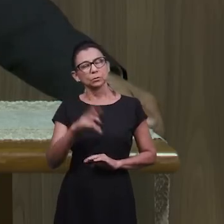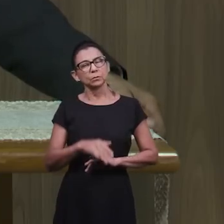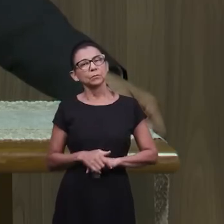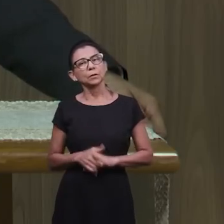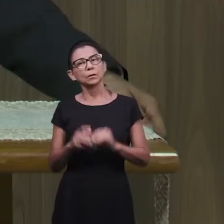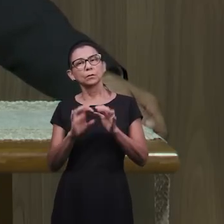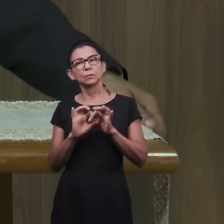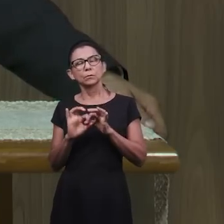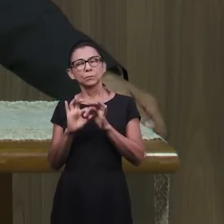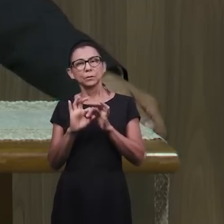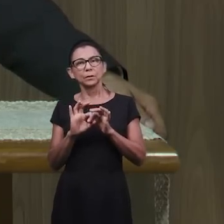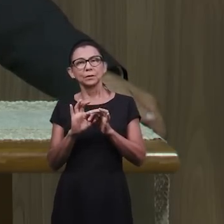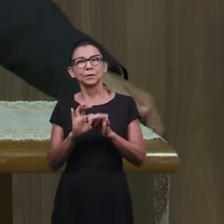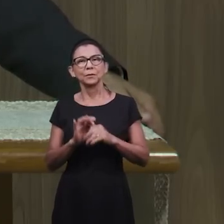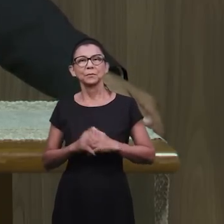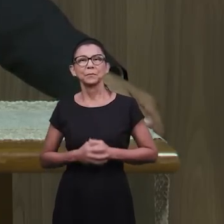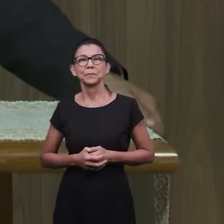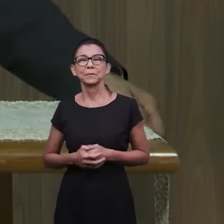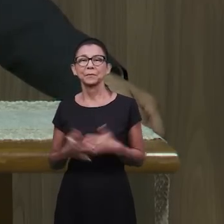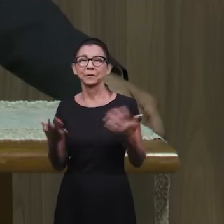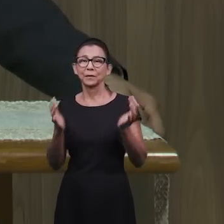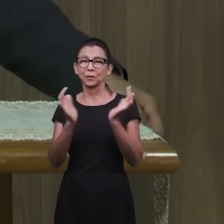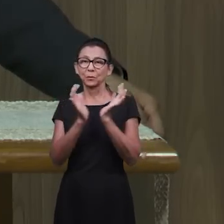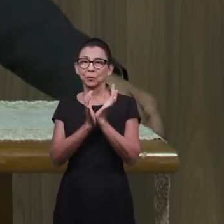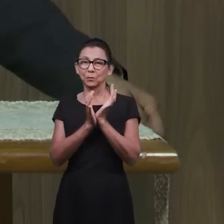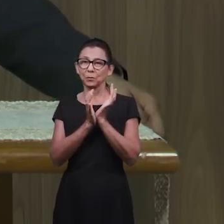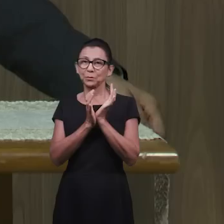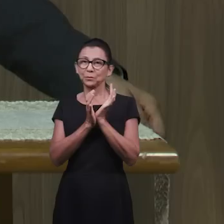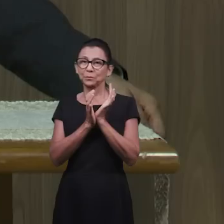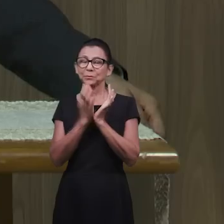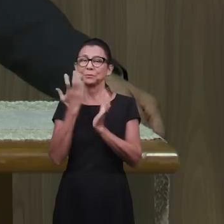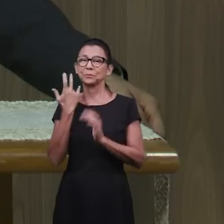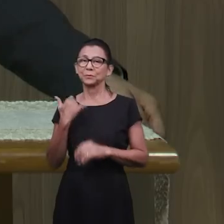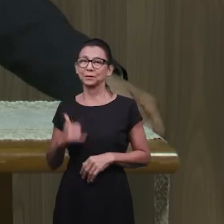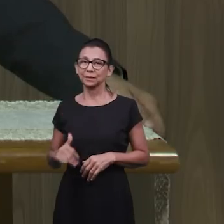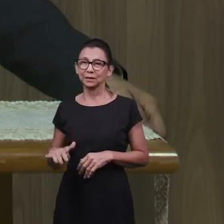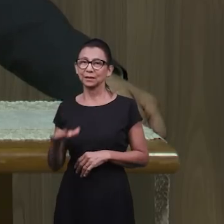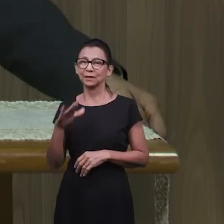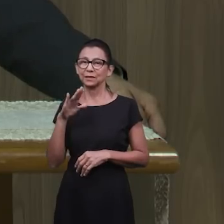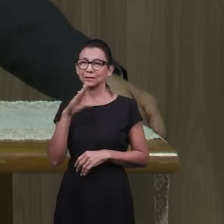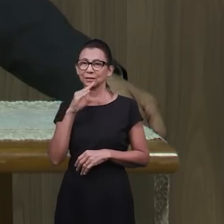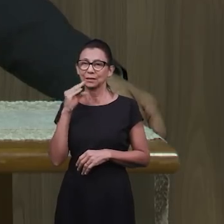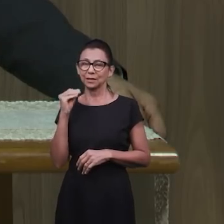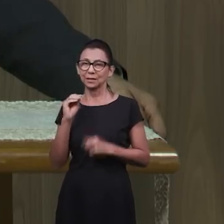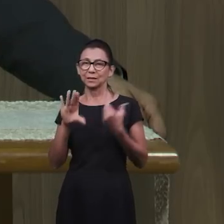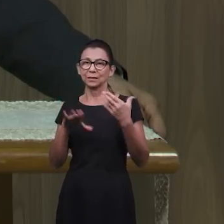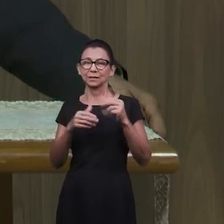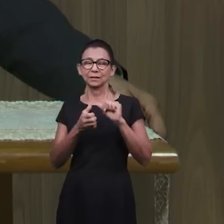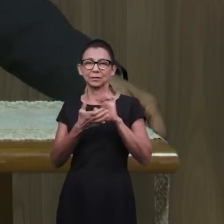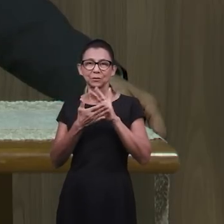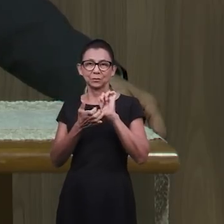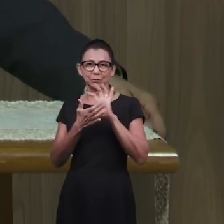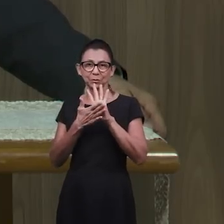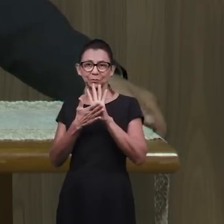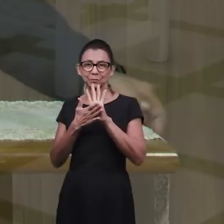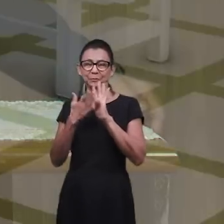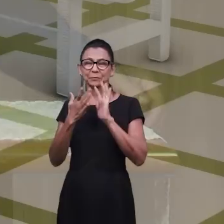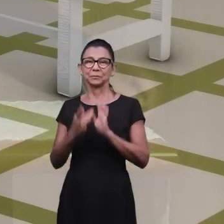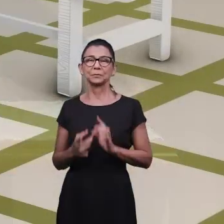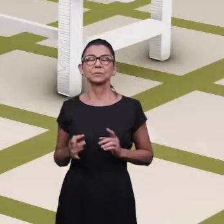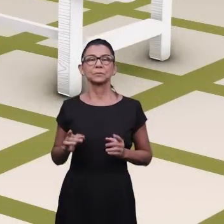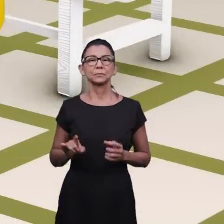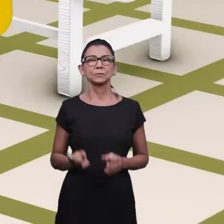na presença do Senhor, juntamente com as nossas crianças, nós vamos entoar, glorificar o Senhor com